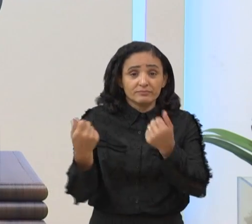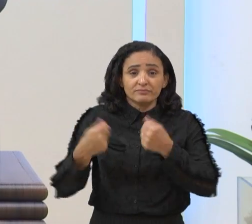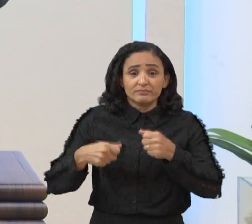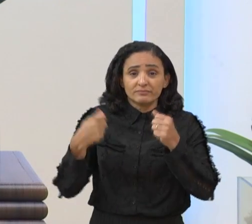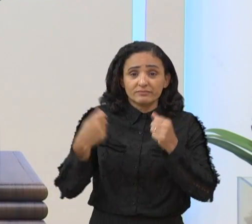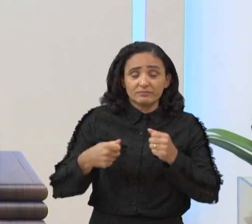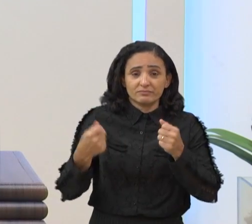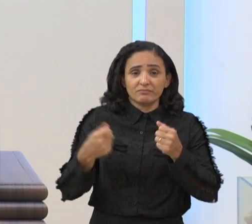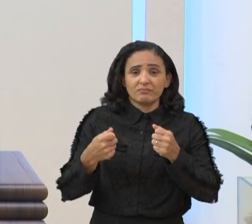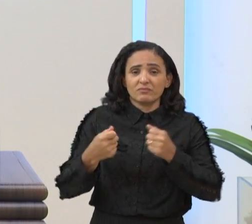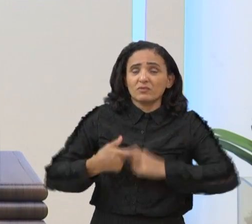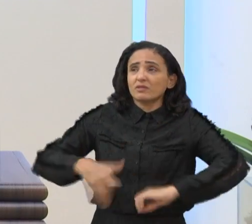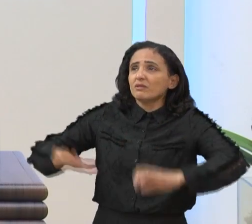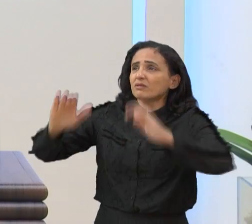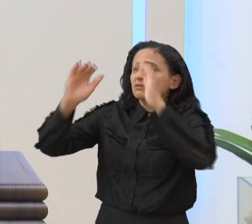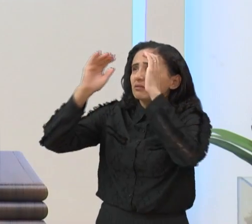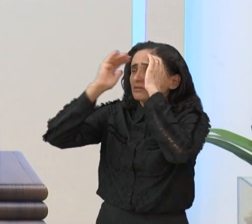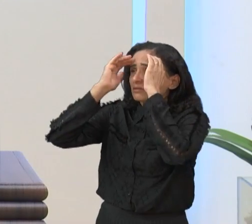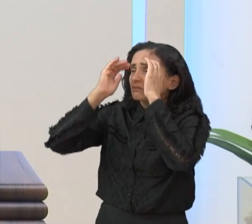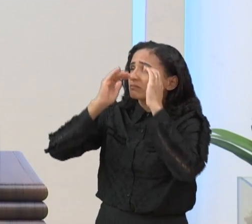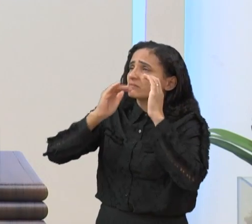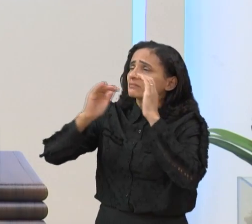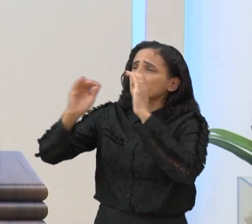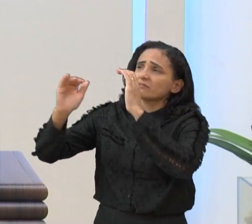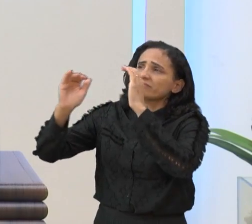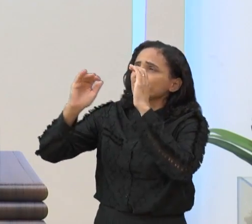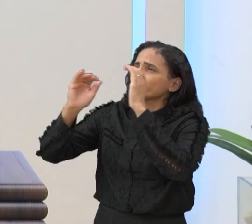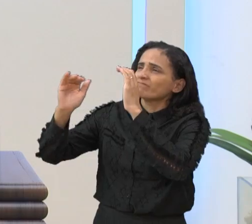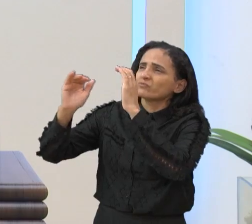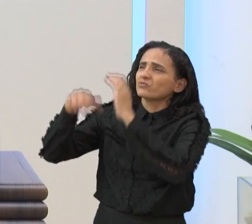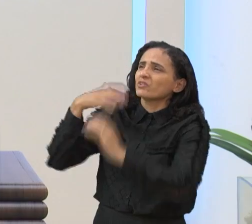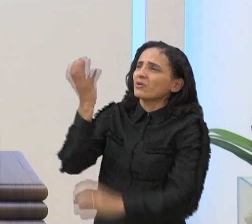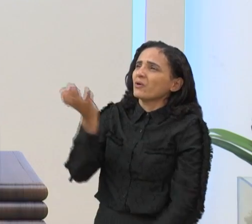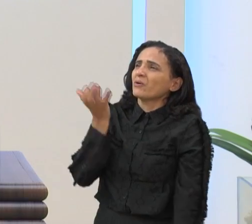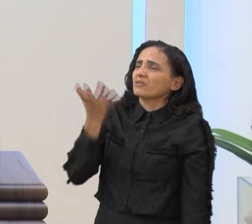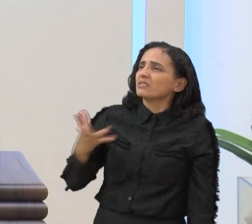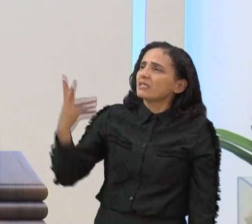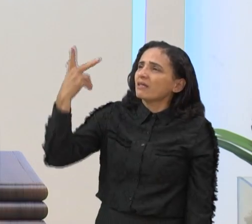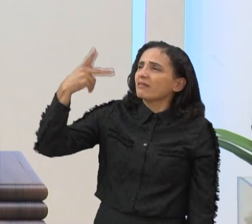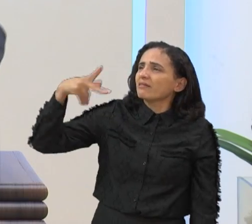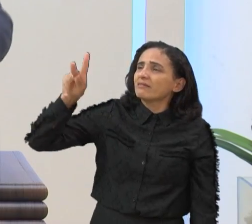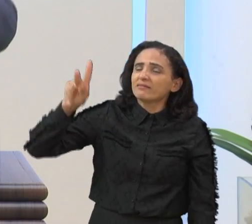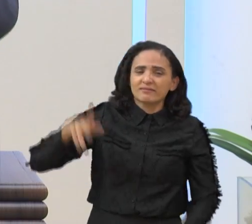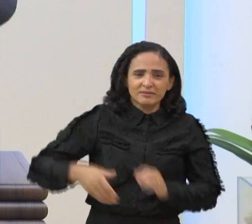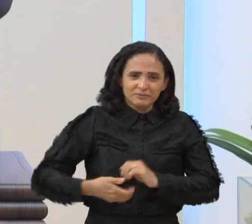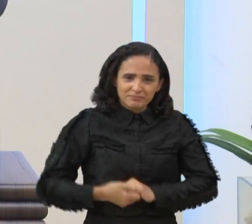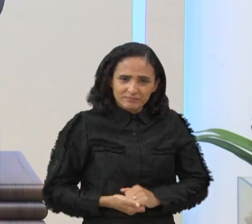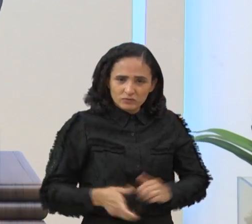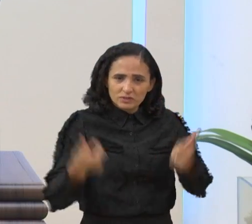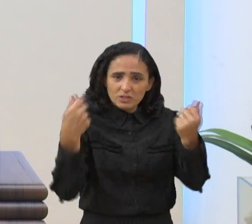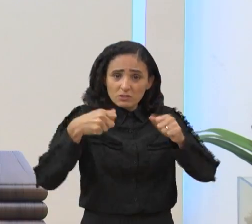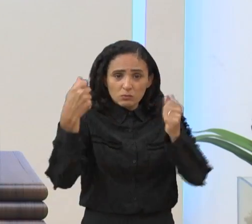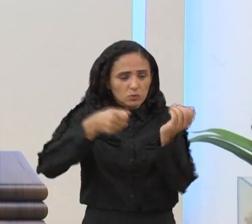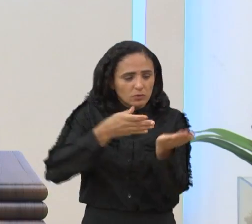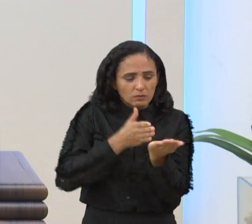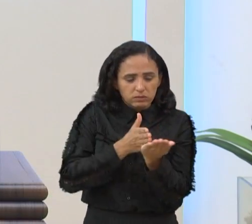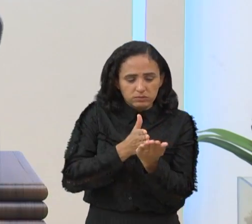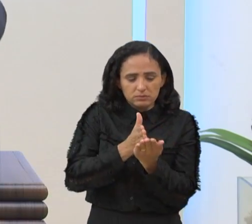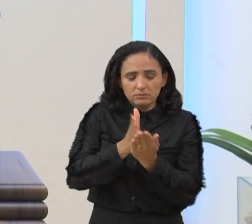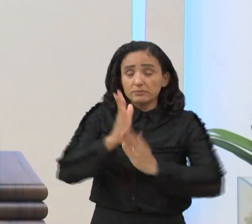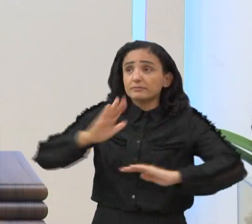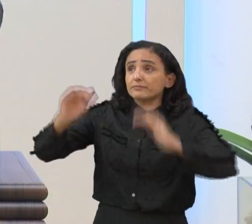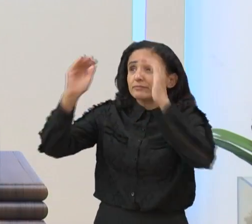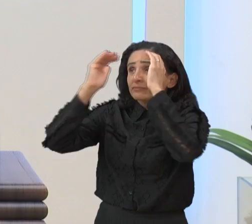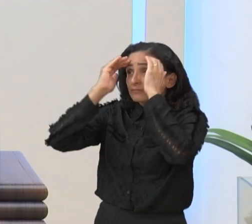se submeter ao querer dele, precisa se submeter